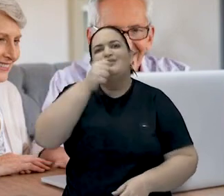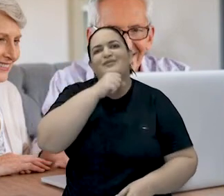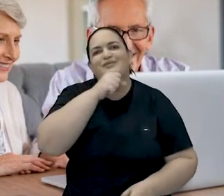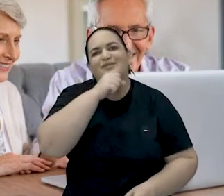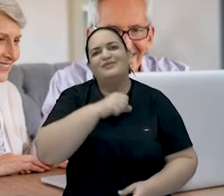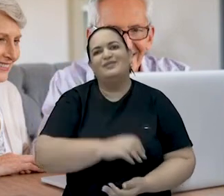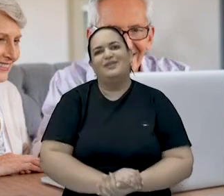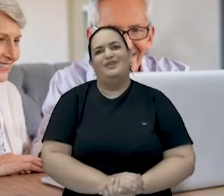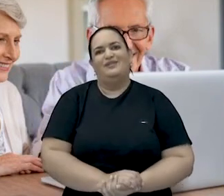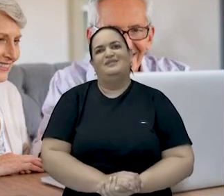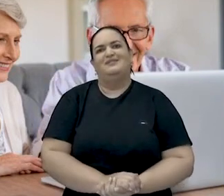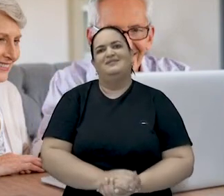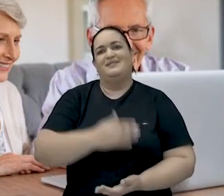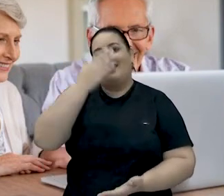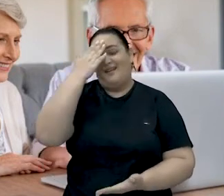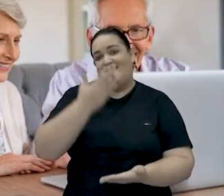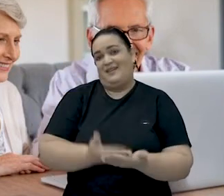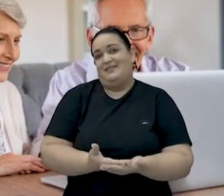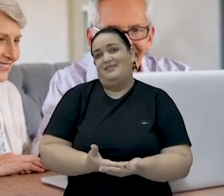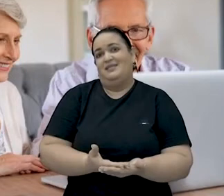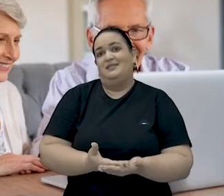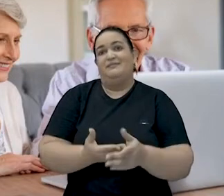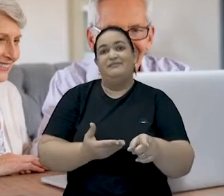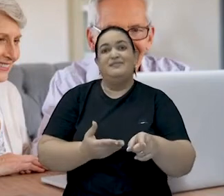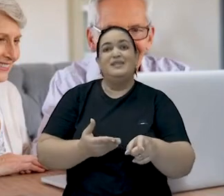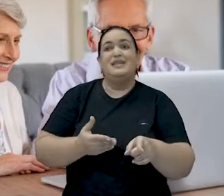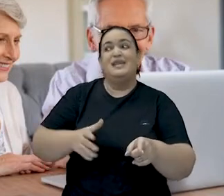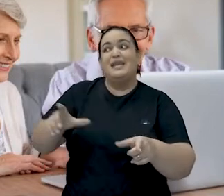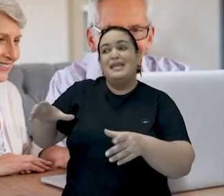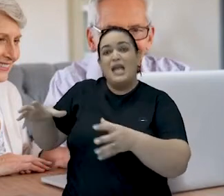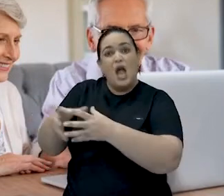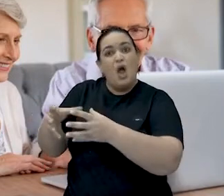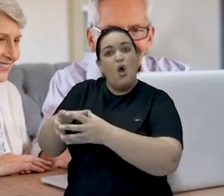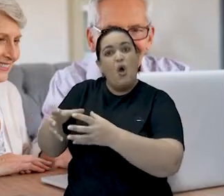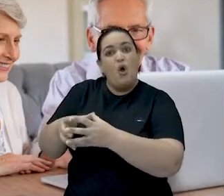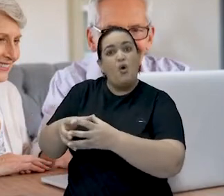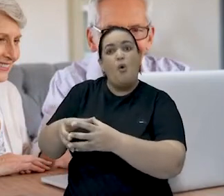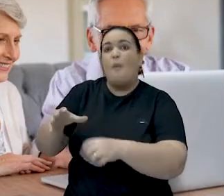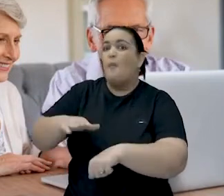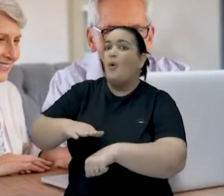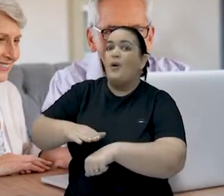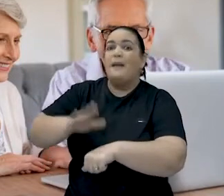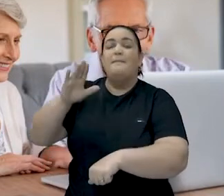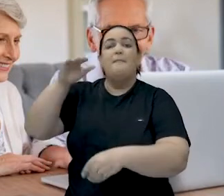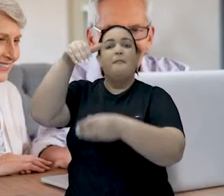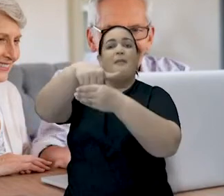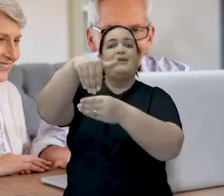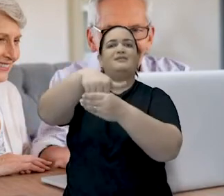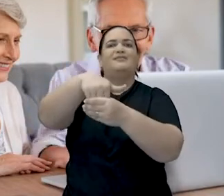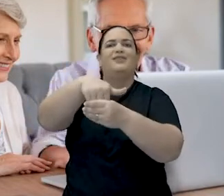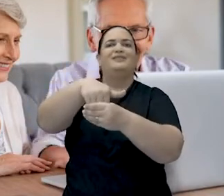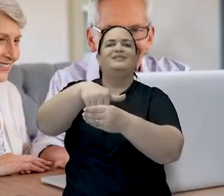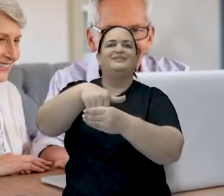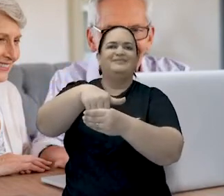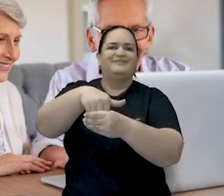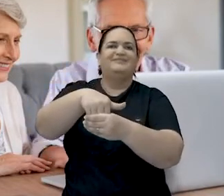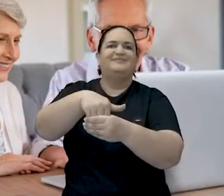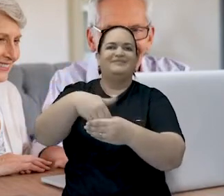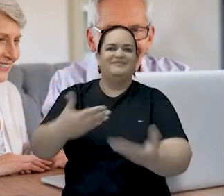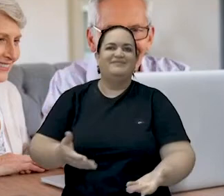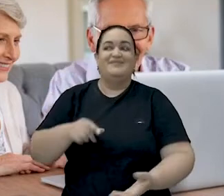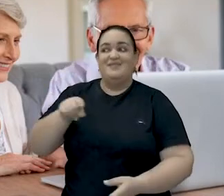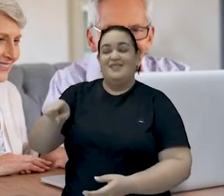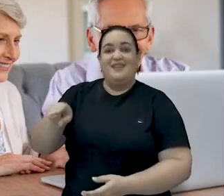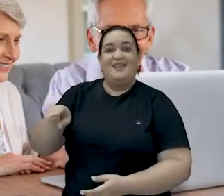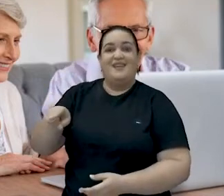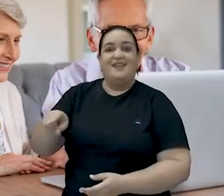mais votam nas eleições. Portanto, eles são uma parte considerável desse problema. Afinal, jamais